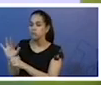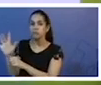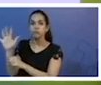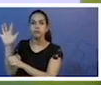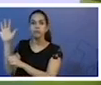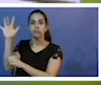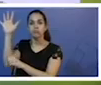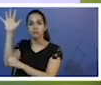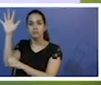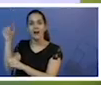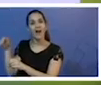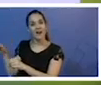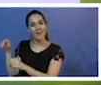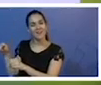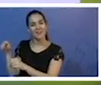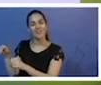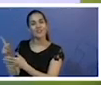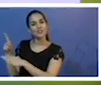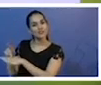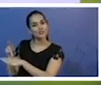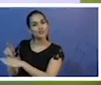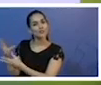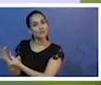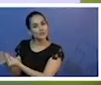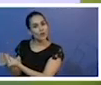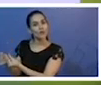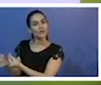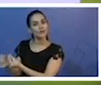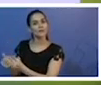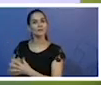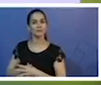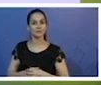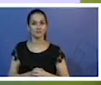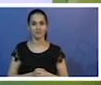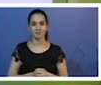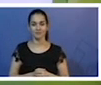No caso, eu posso aquecê-la para que ela evapore mais rápido.